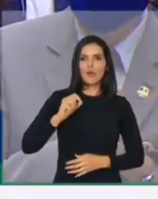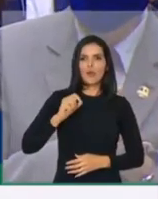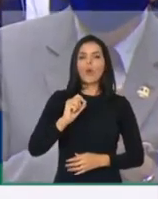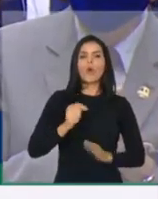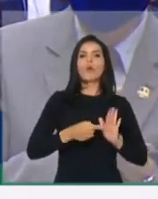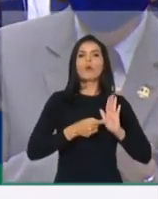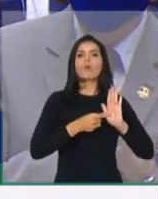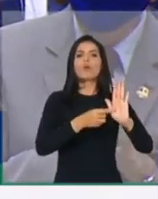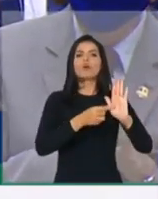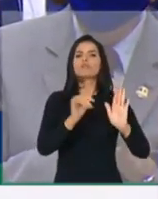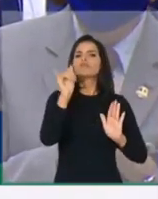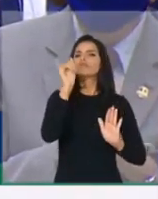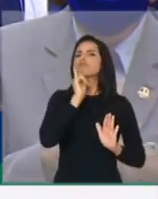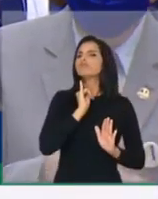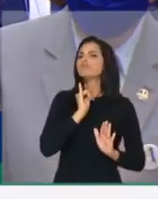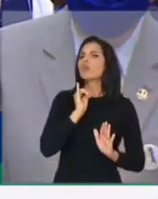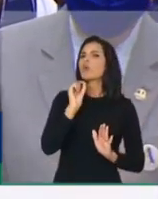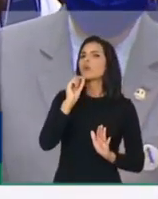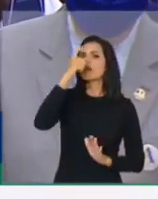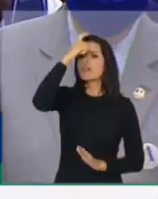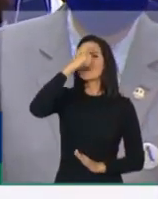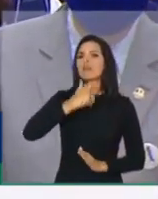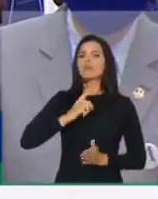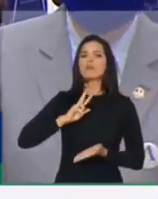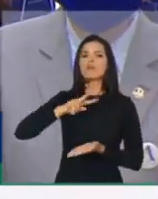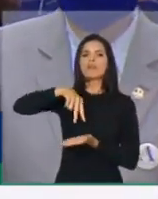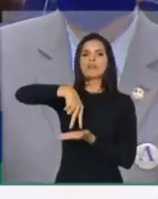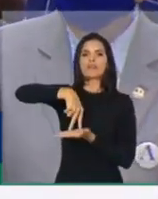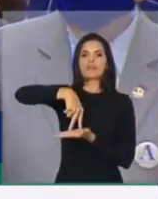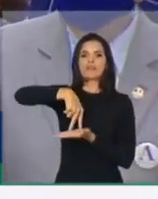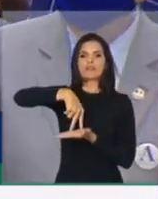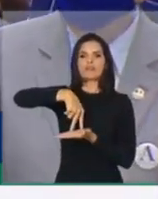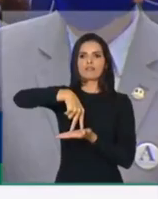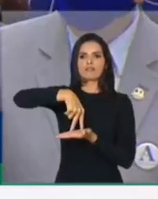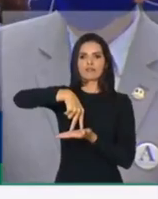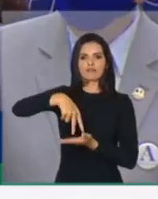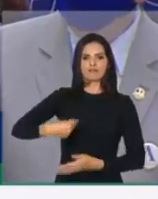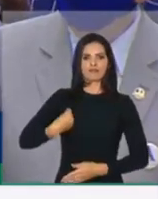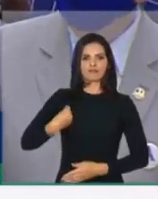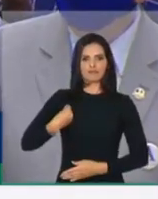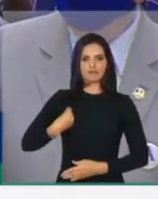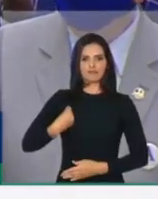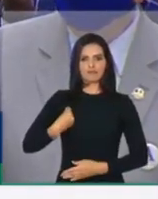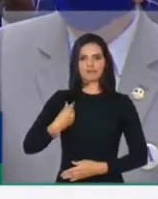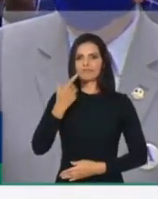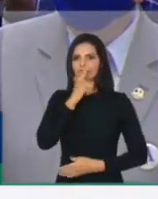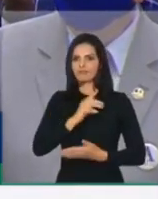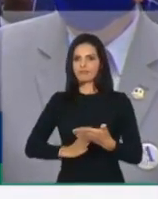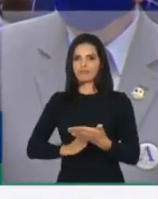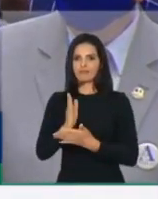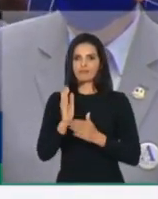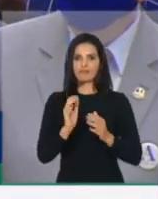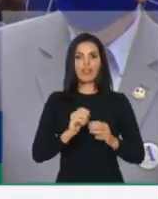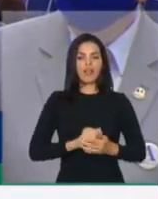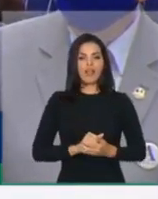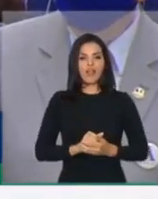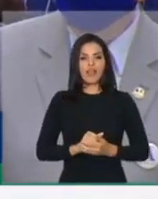simbólico. Eu estou aqui de pé, depois de eleito, ao lado